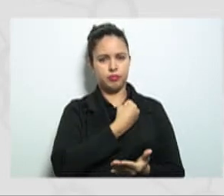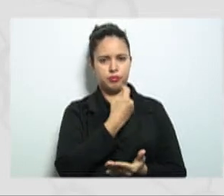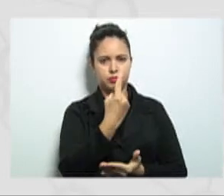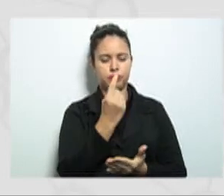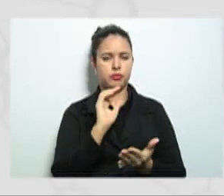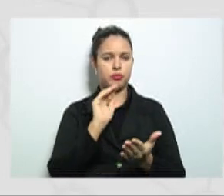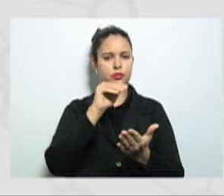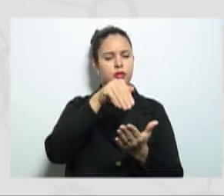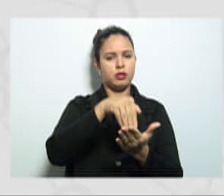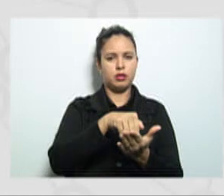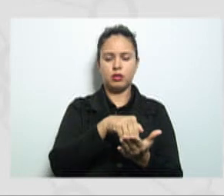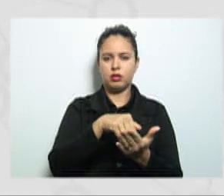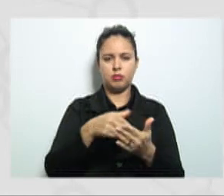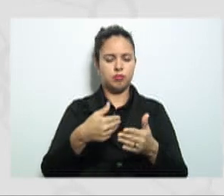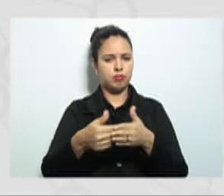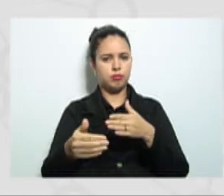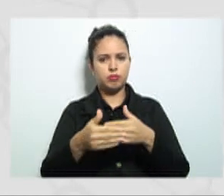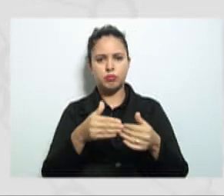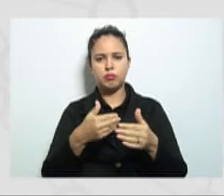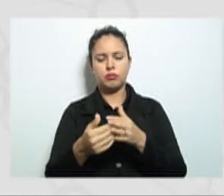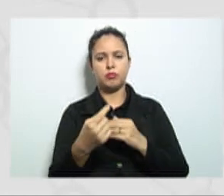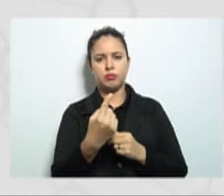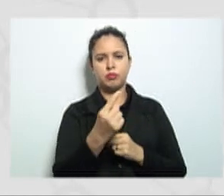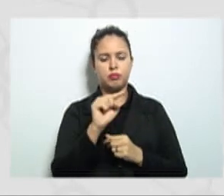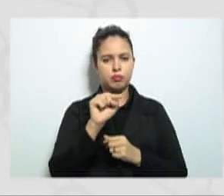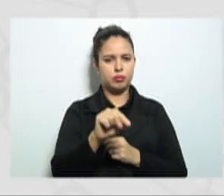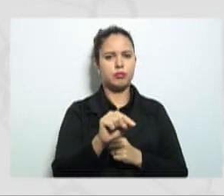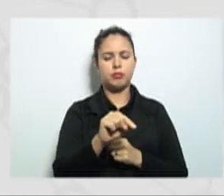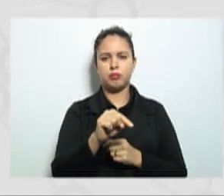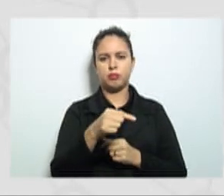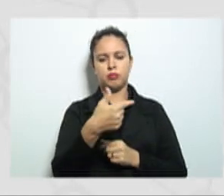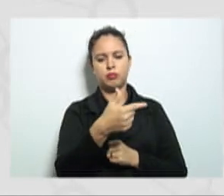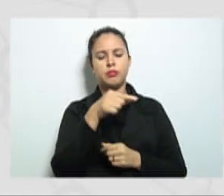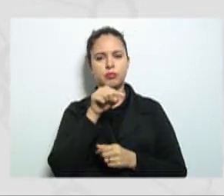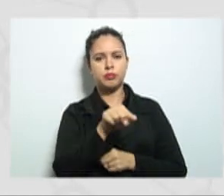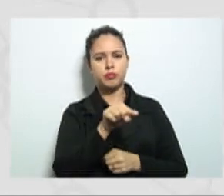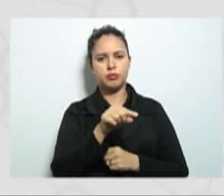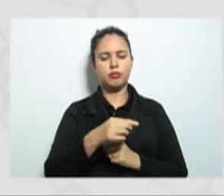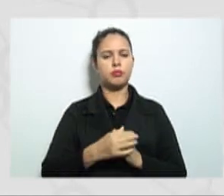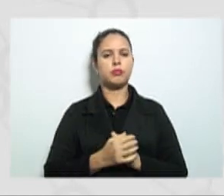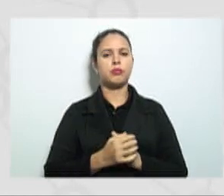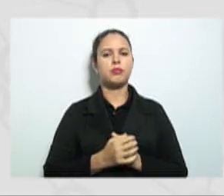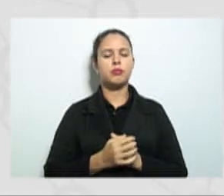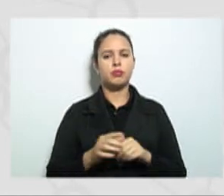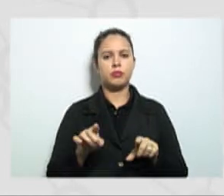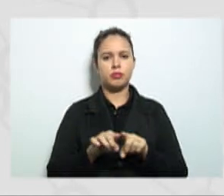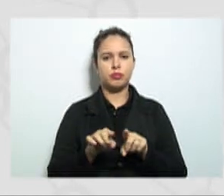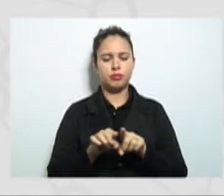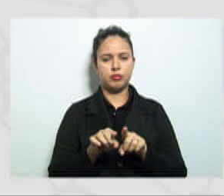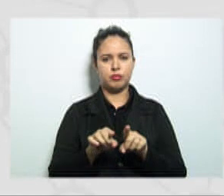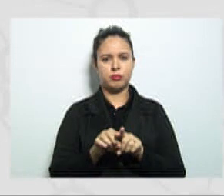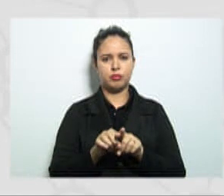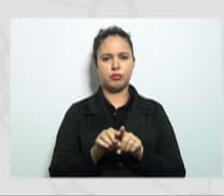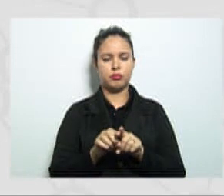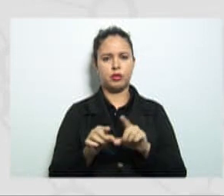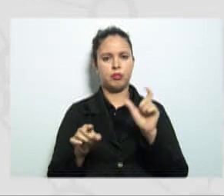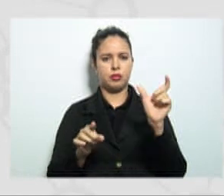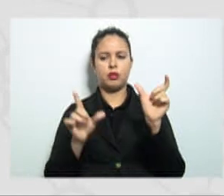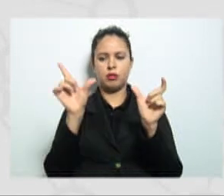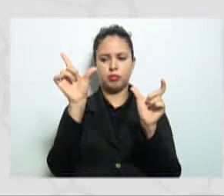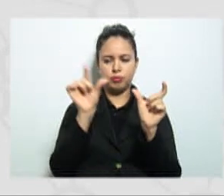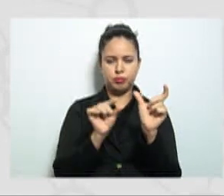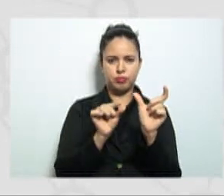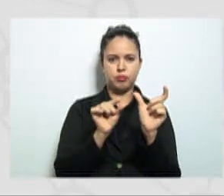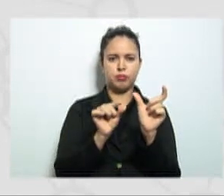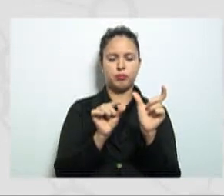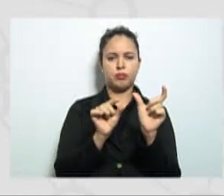até, não sei, número 1000, 2000, depende da quantidade de ofício ou memorando redigido. A sigla do departamento, por exemplo, está saindo aqui do IFRO